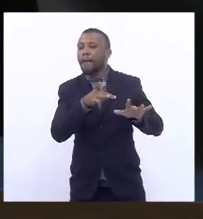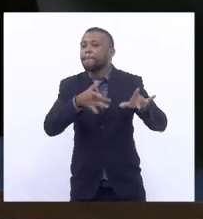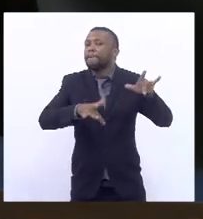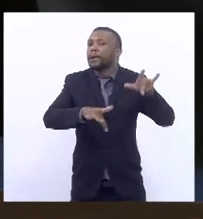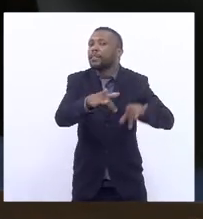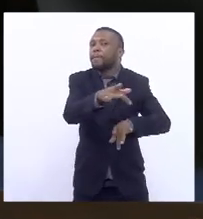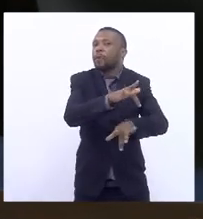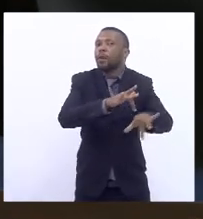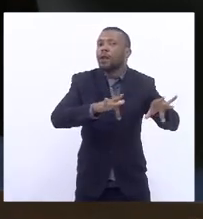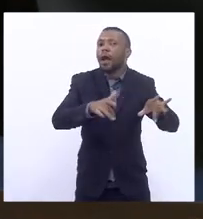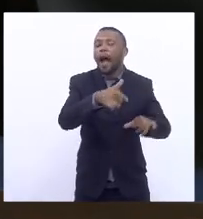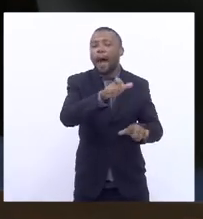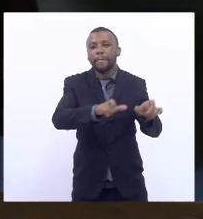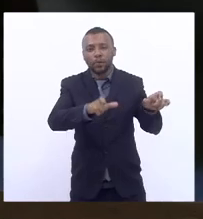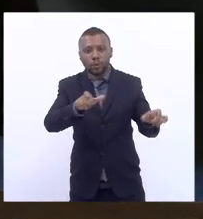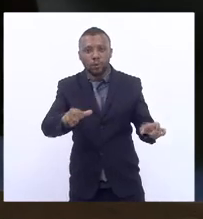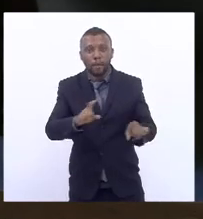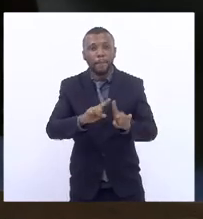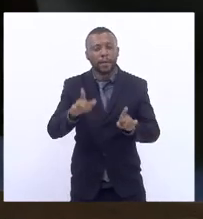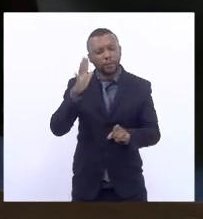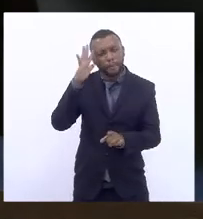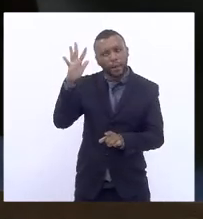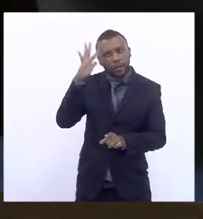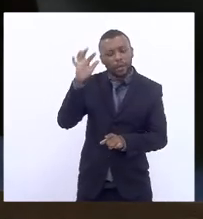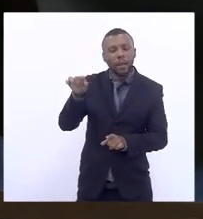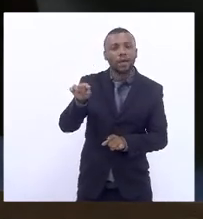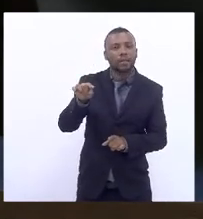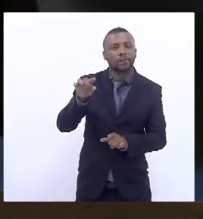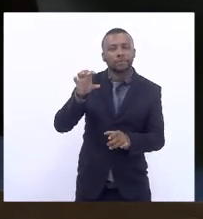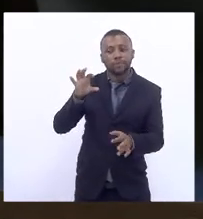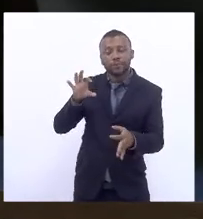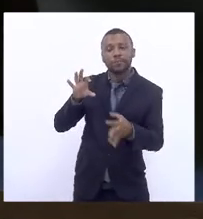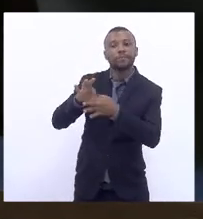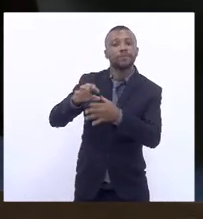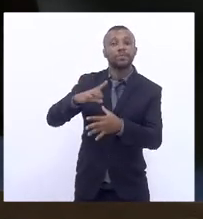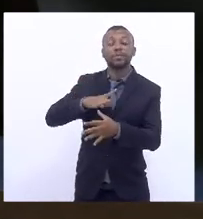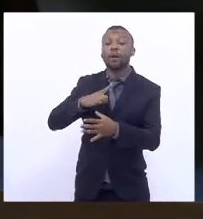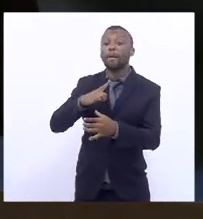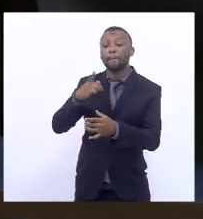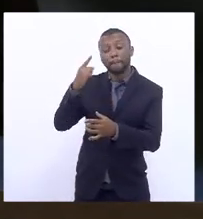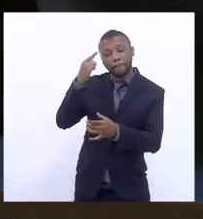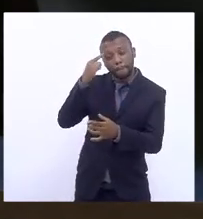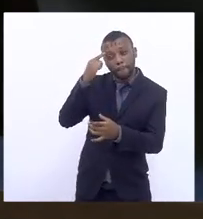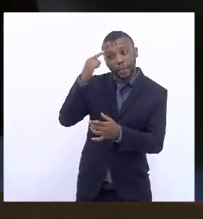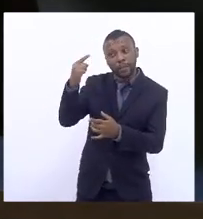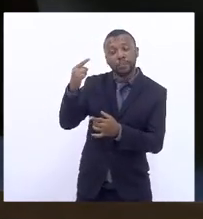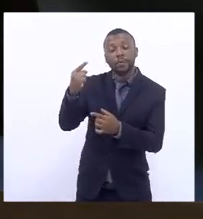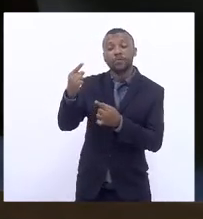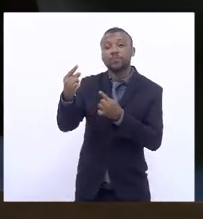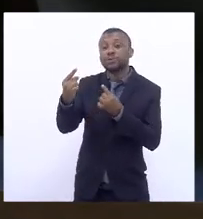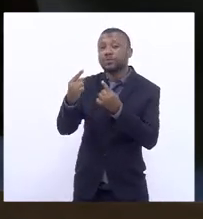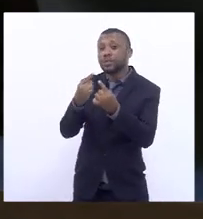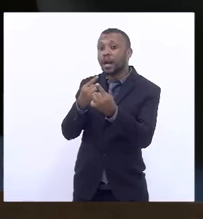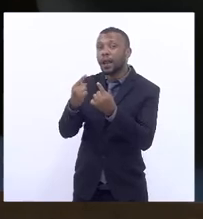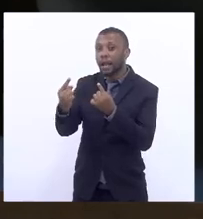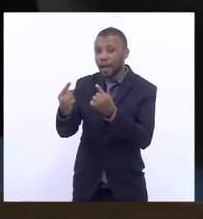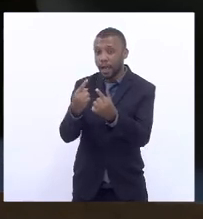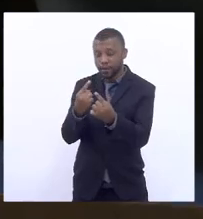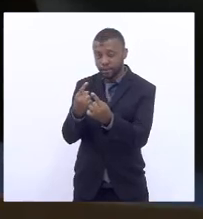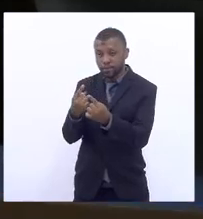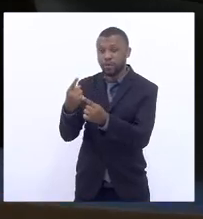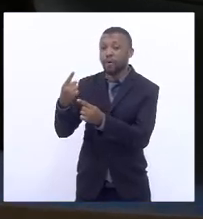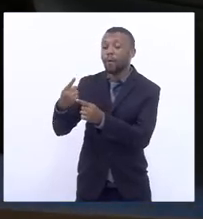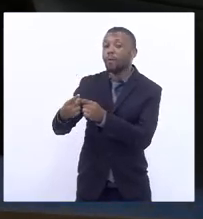Mas eu penso que ele faltava um pensamento dialético, porque a escola também tem o sentido